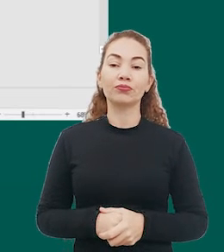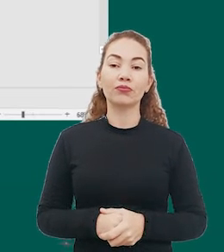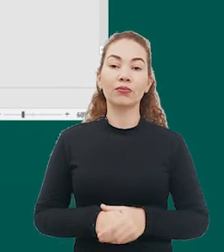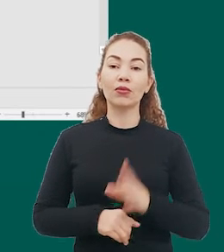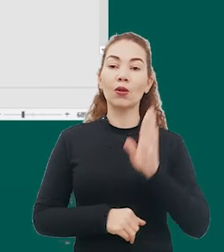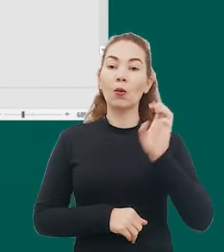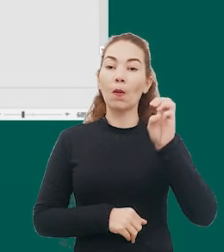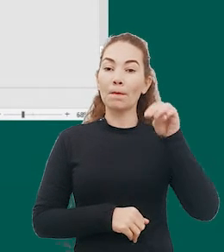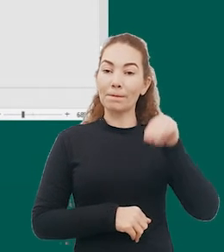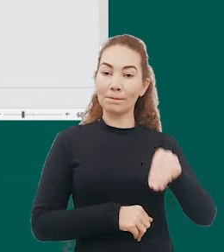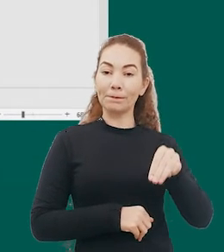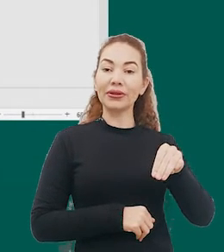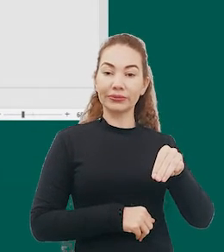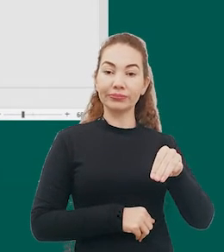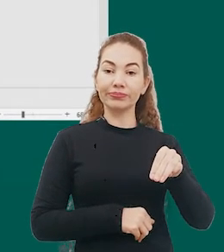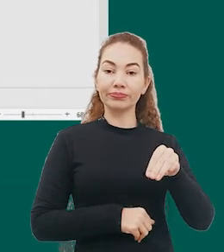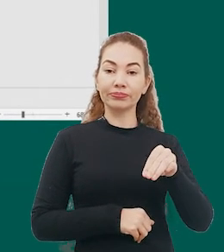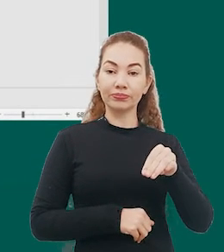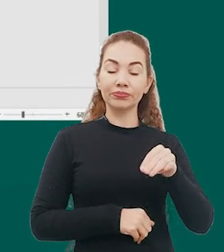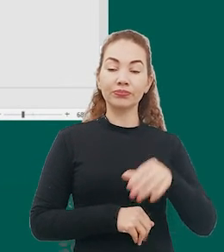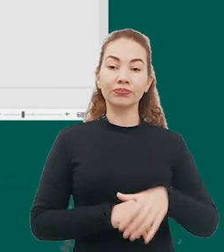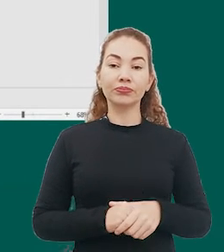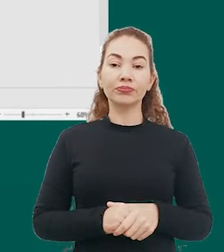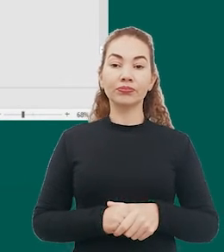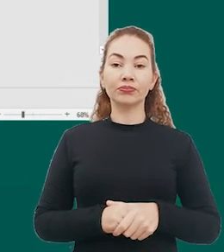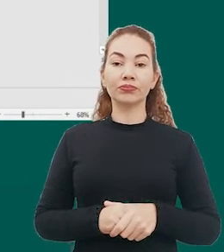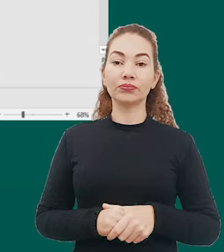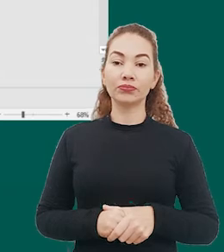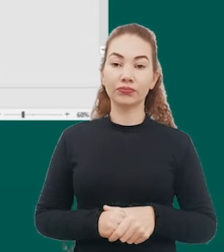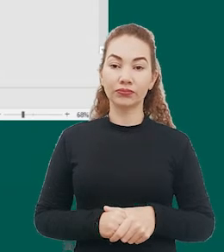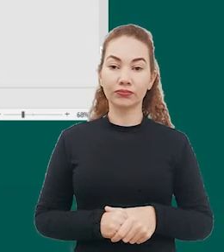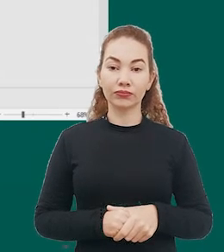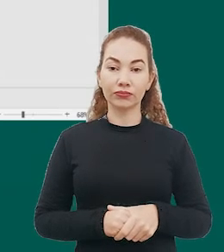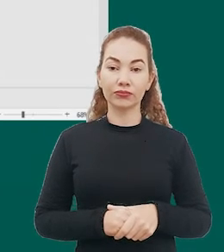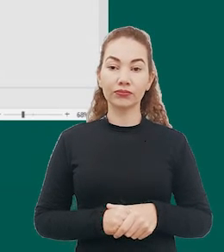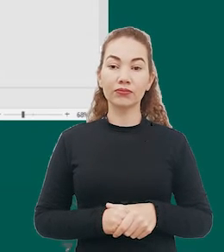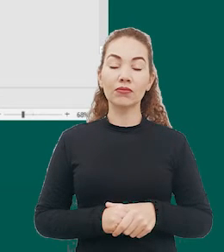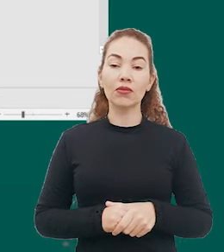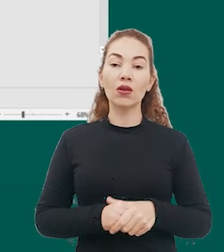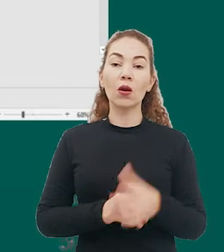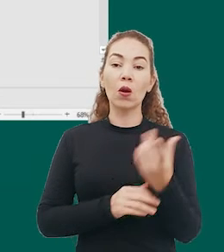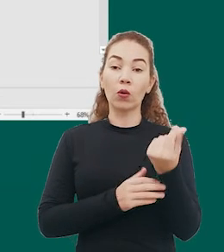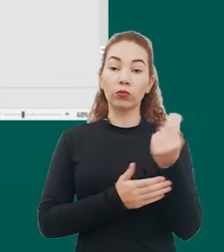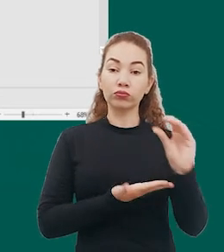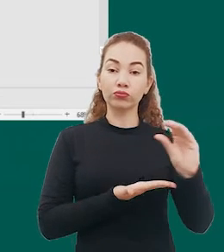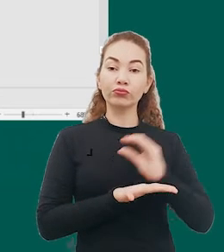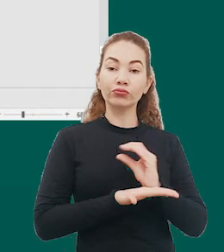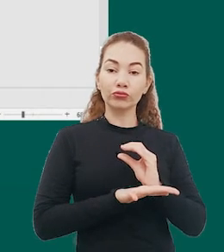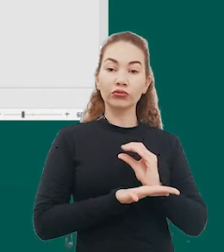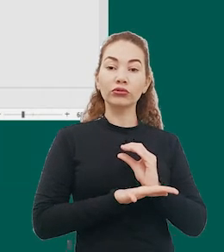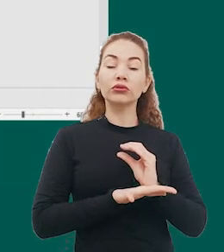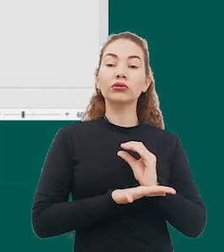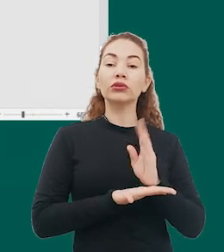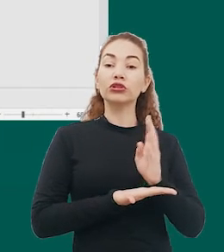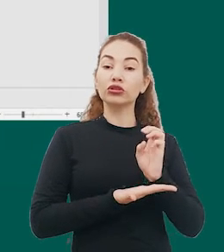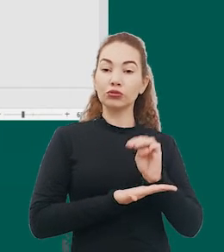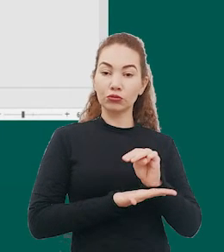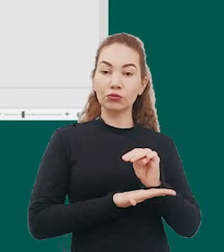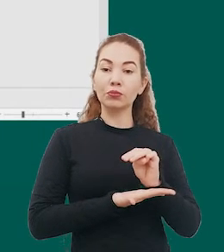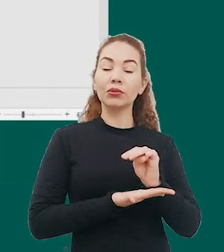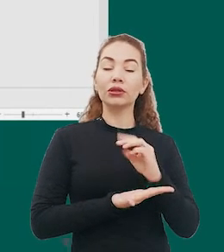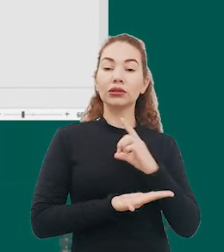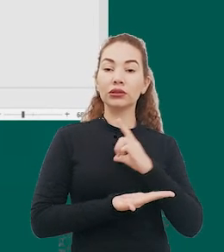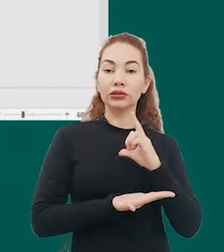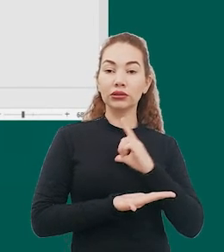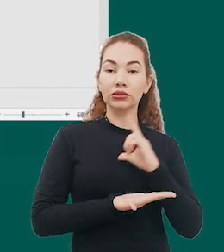Benefício emergencial de prevenção do emprego e da renda, que é o BEM. Os valores recebidos a título, então, de BEM, que nós